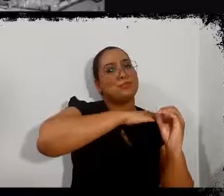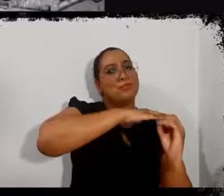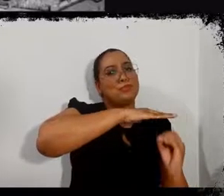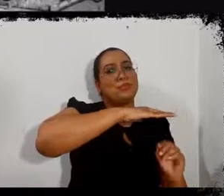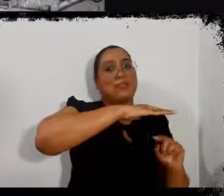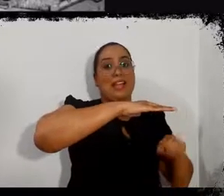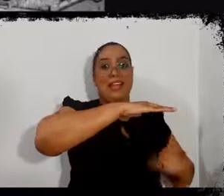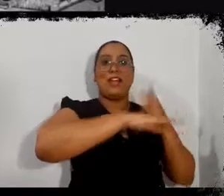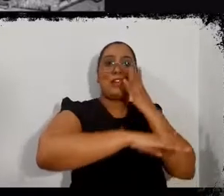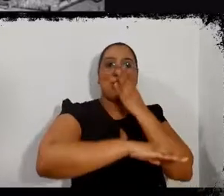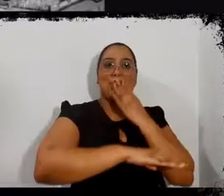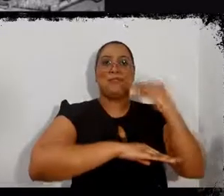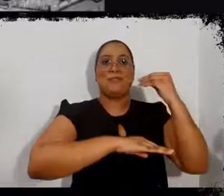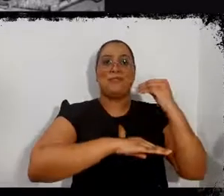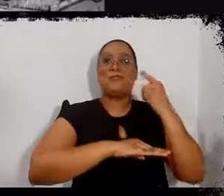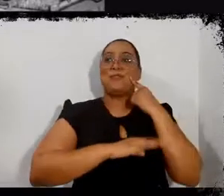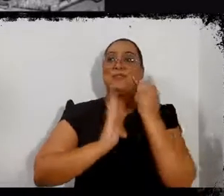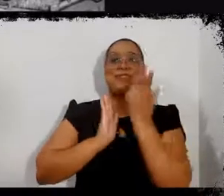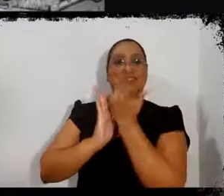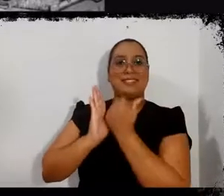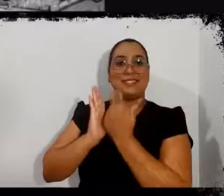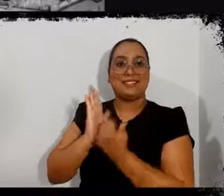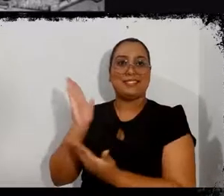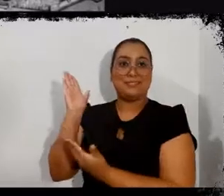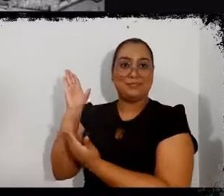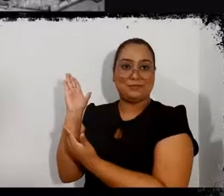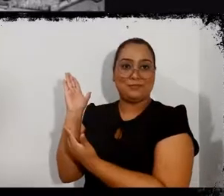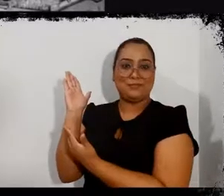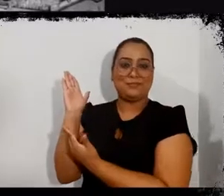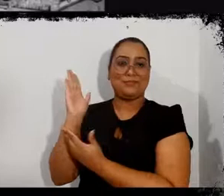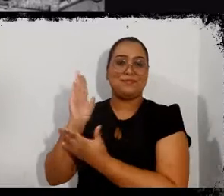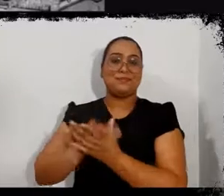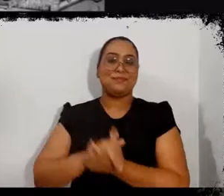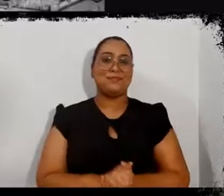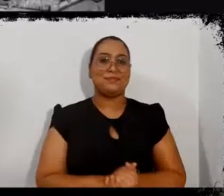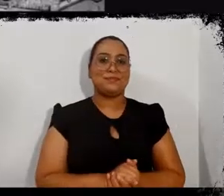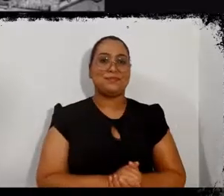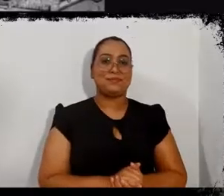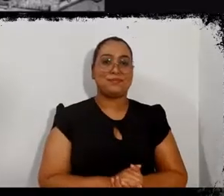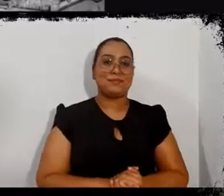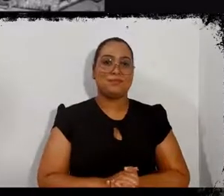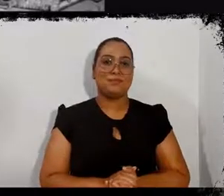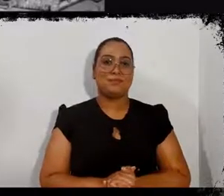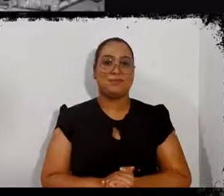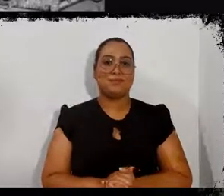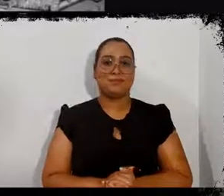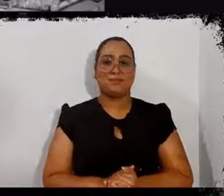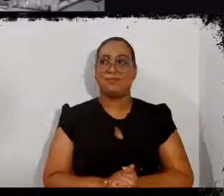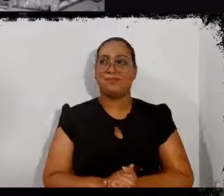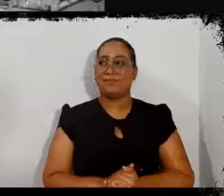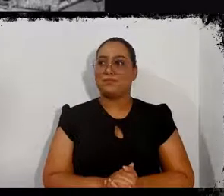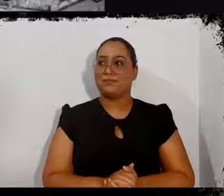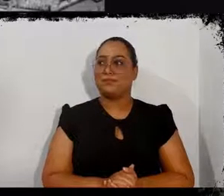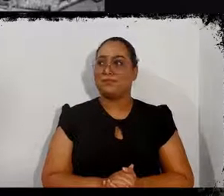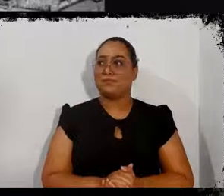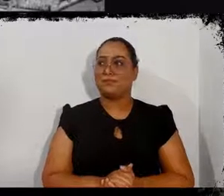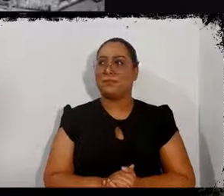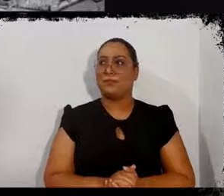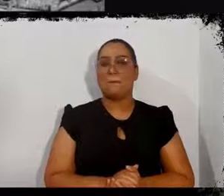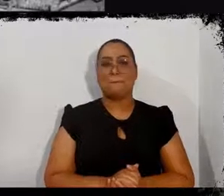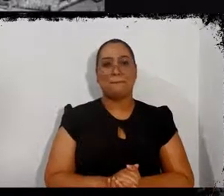2 ilustrações do Doré para Chapeuzinho Vermelho. Outros